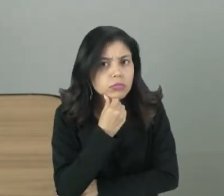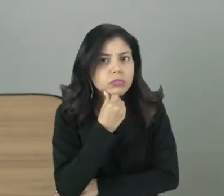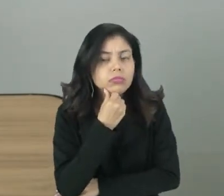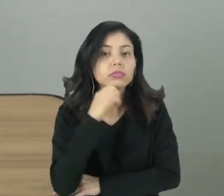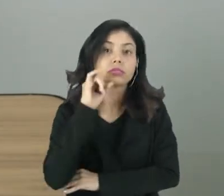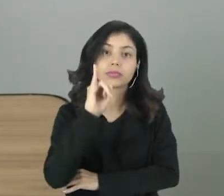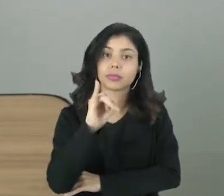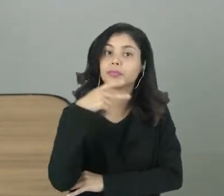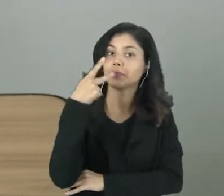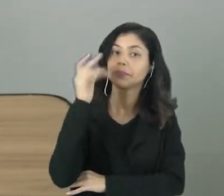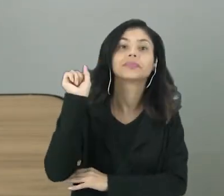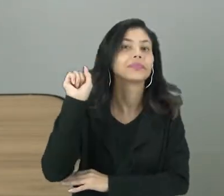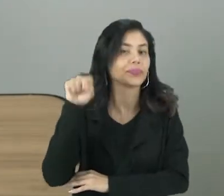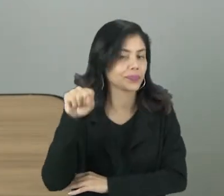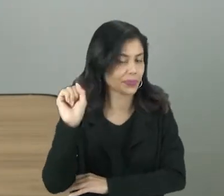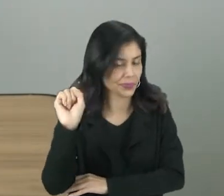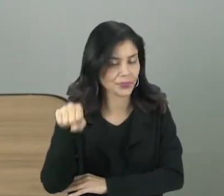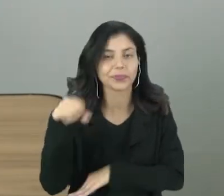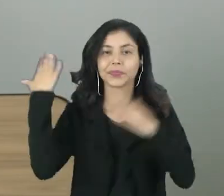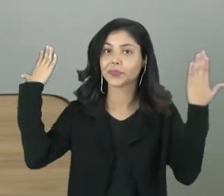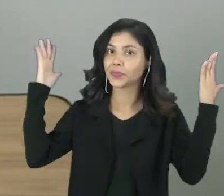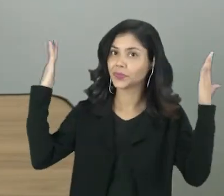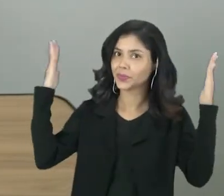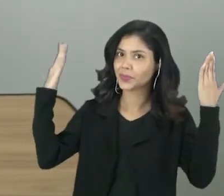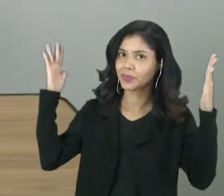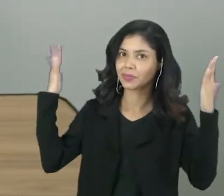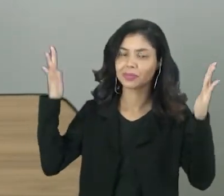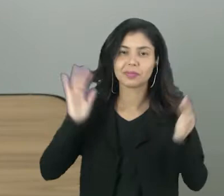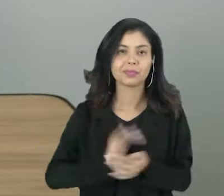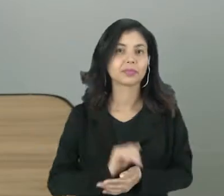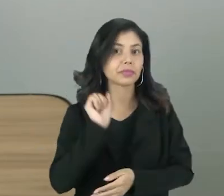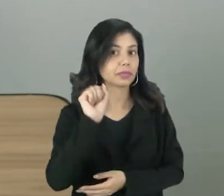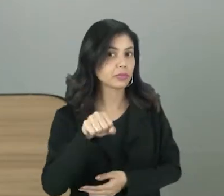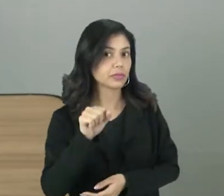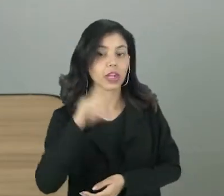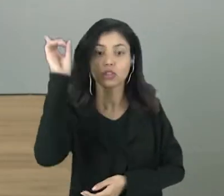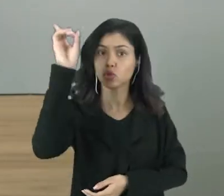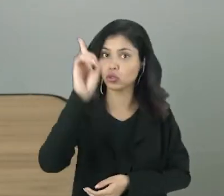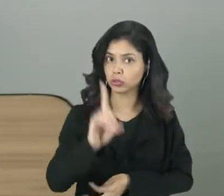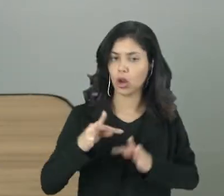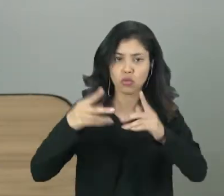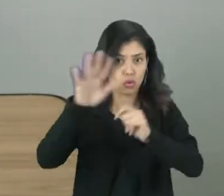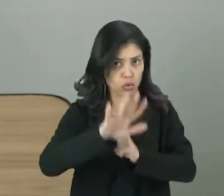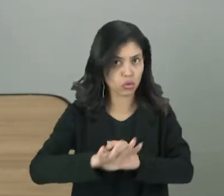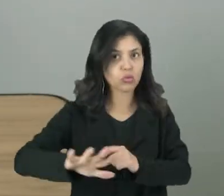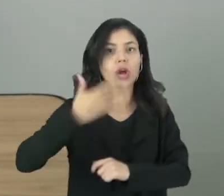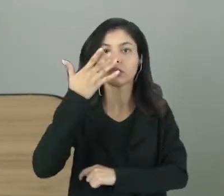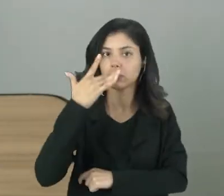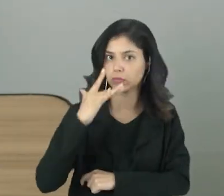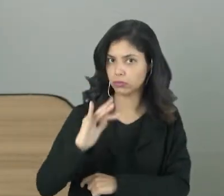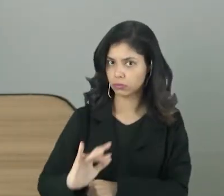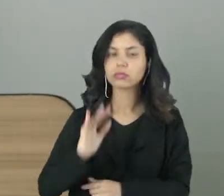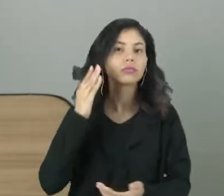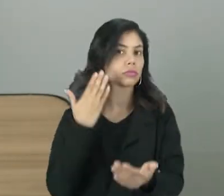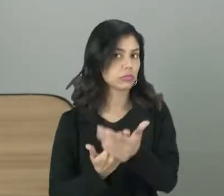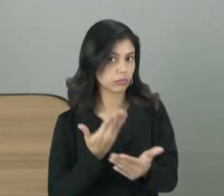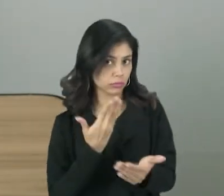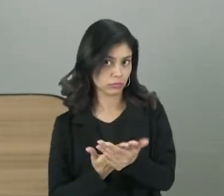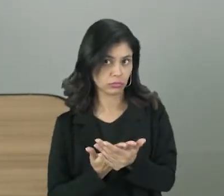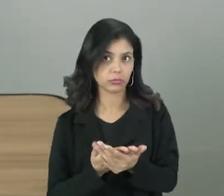e se você disse que sim você acertou é direito de todas as crianças